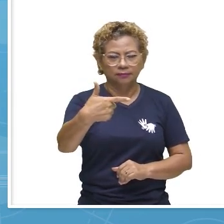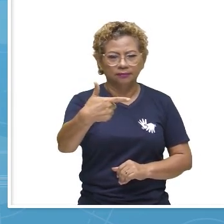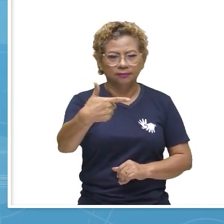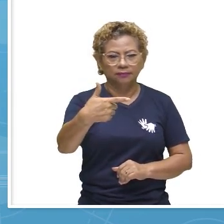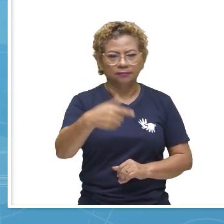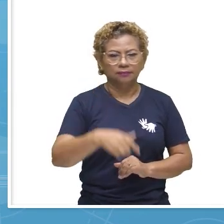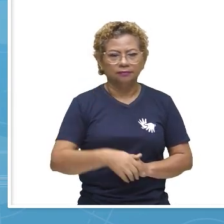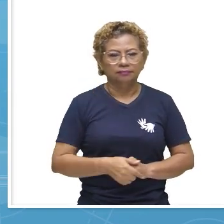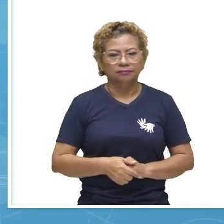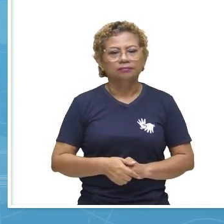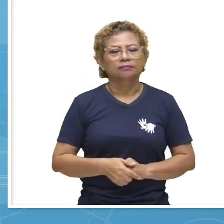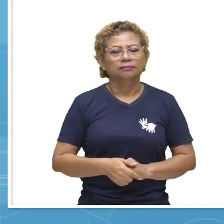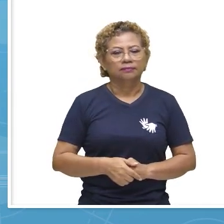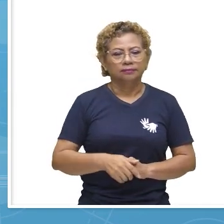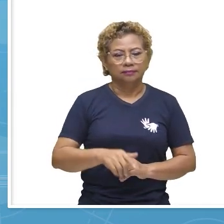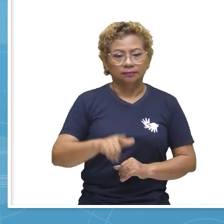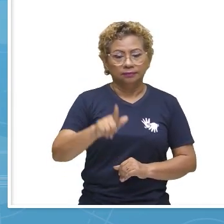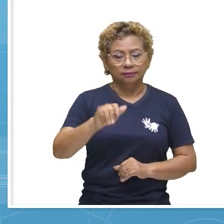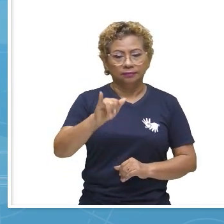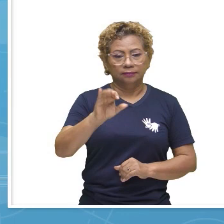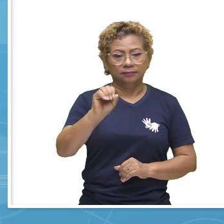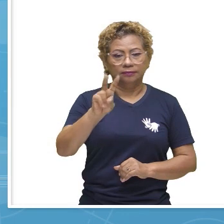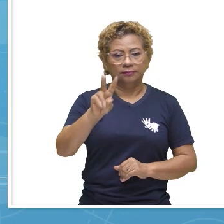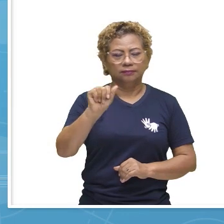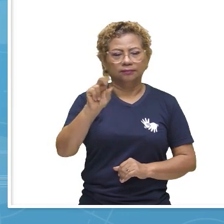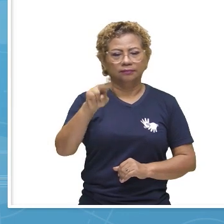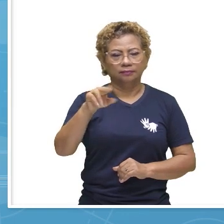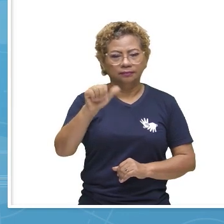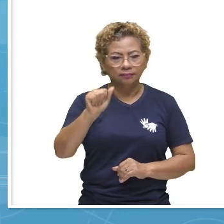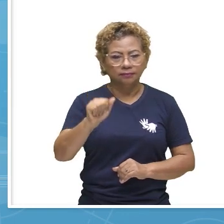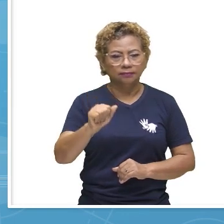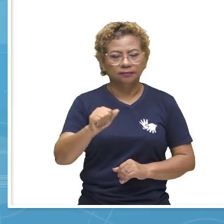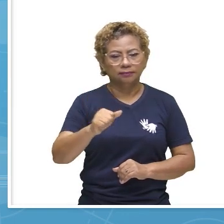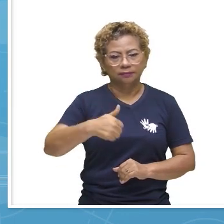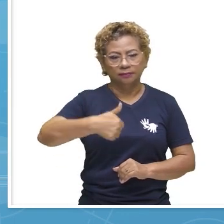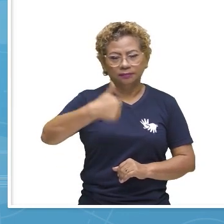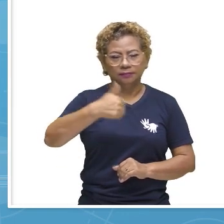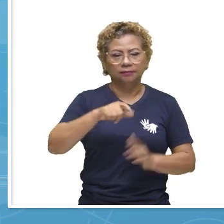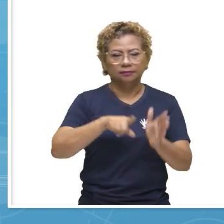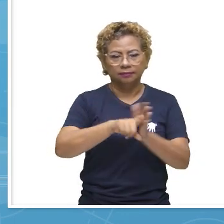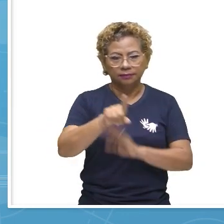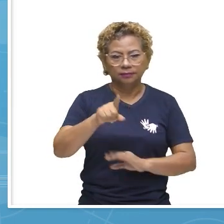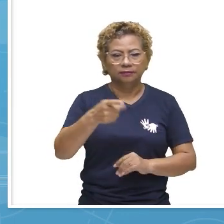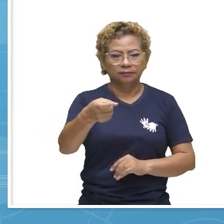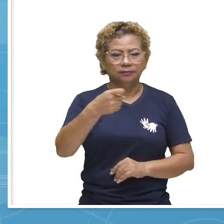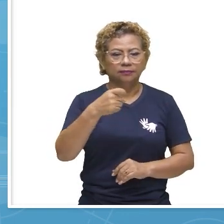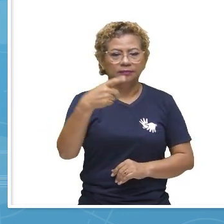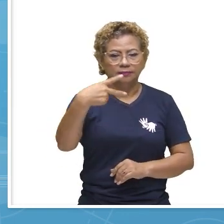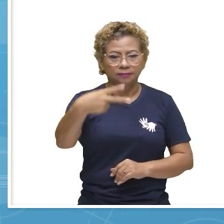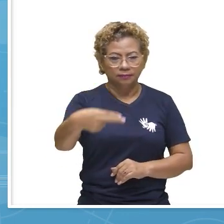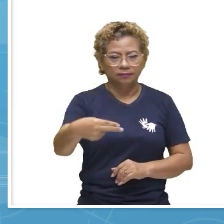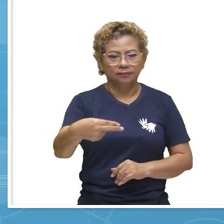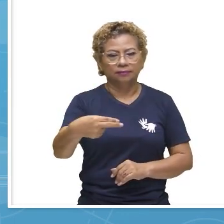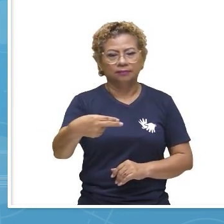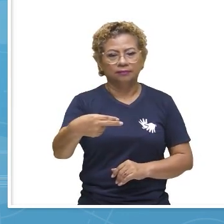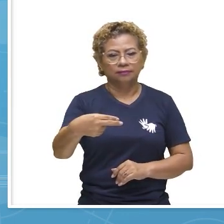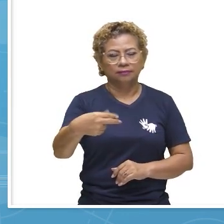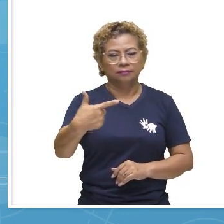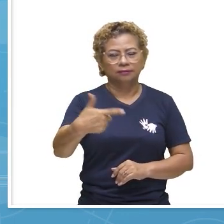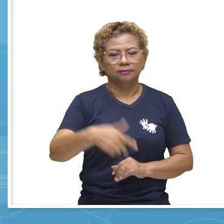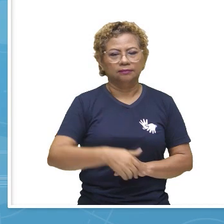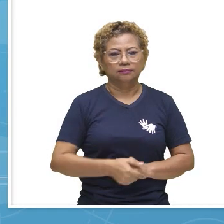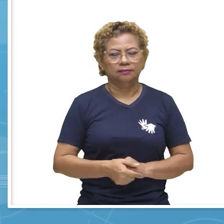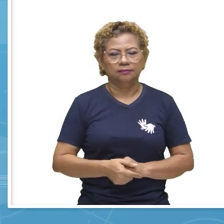Giovana também concorda, ela diz que a questão 1 também é igual a 2, x igual a 2. Parabéns aí pelas respostas.